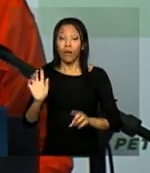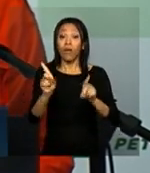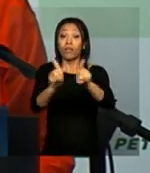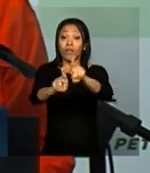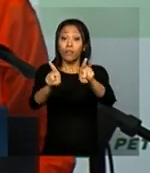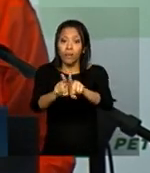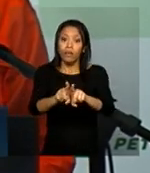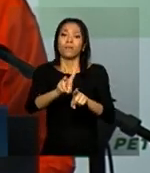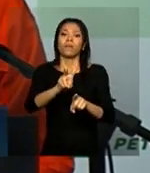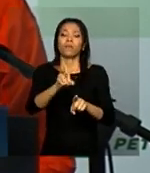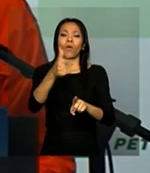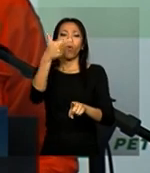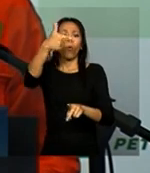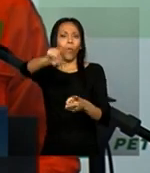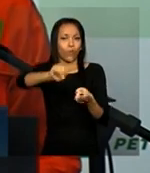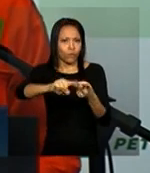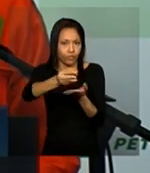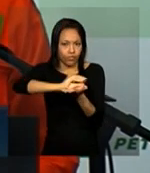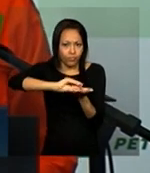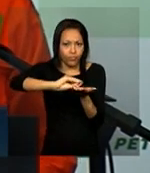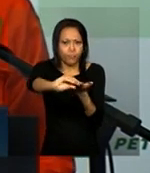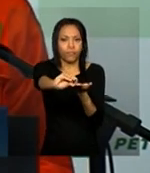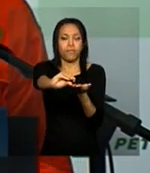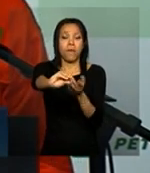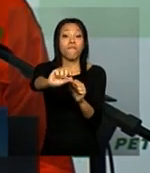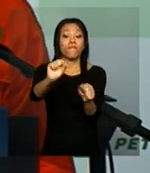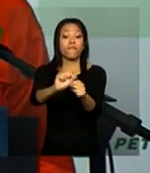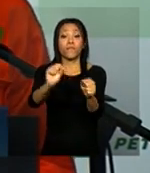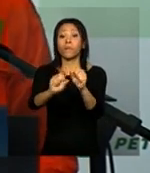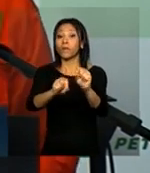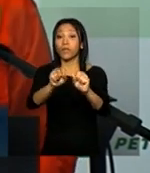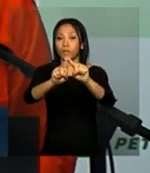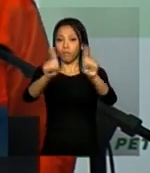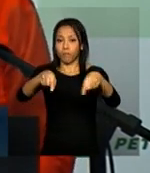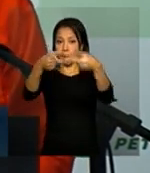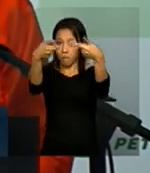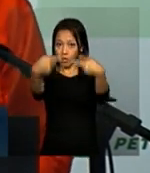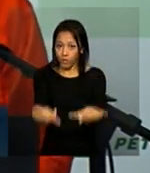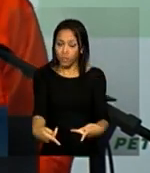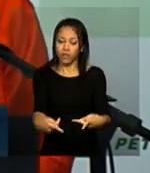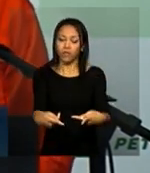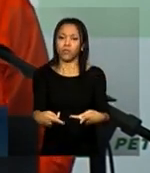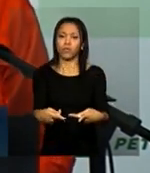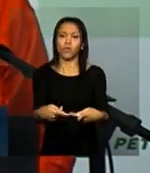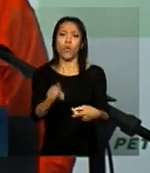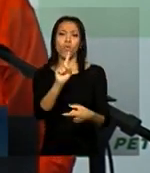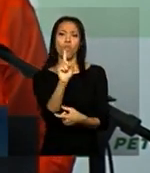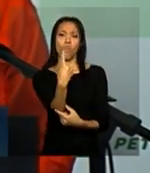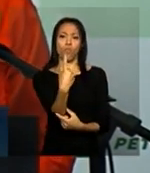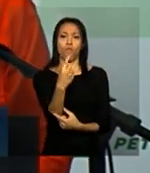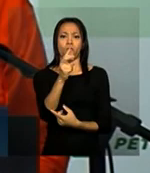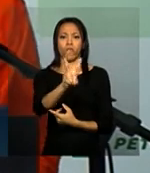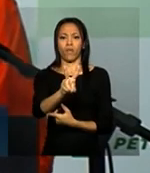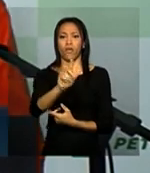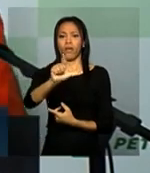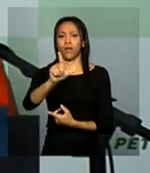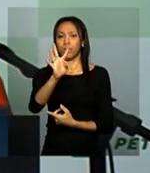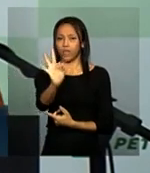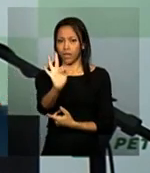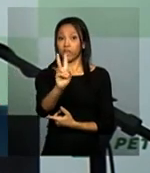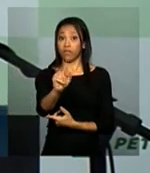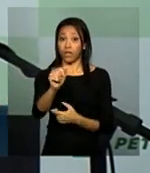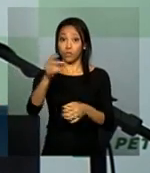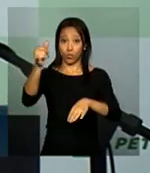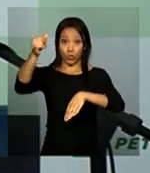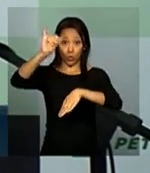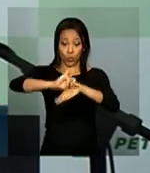colocar um recurso para fazer projetos para um VLT, que vai sair do centro